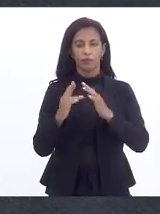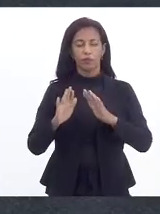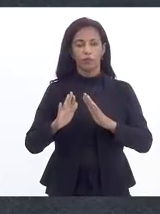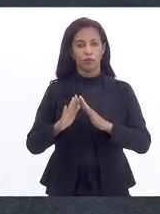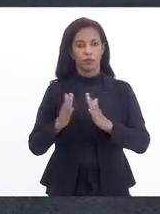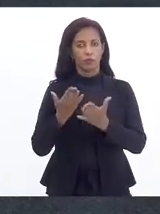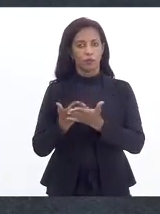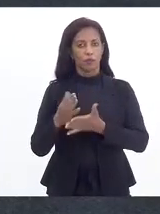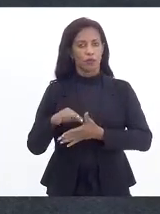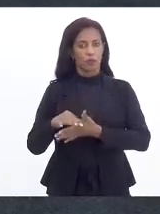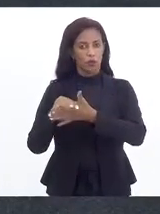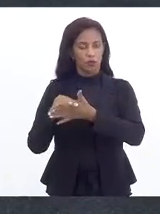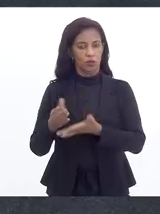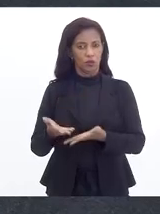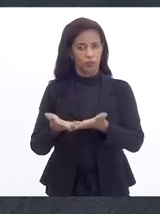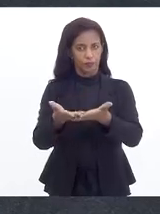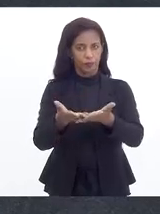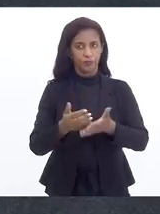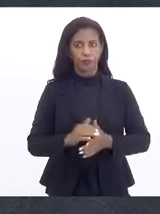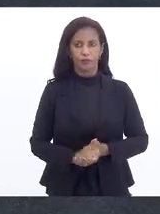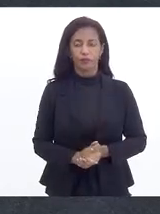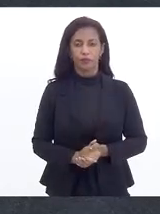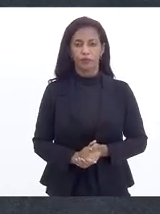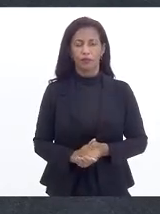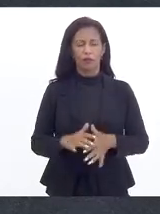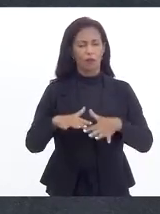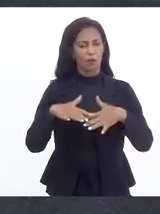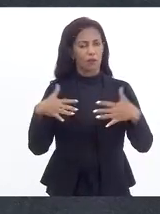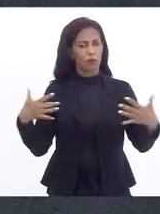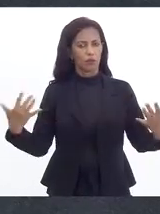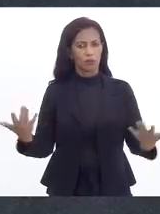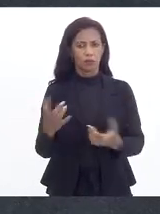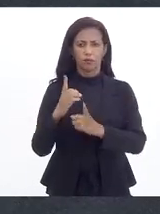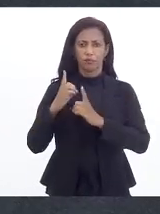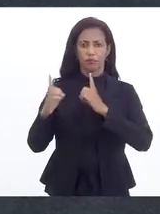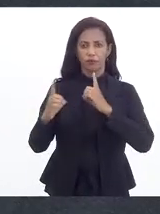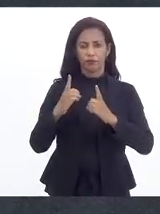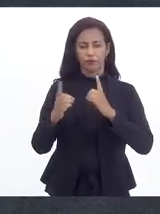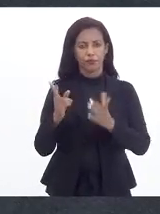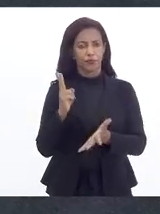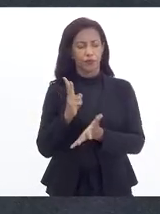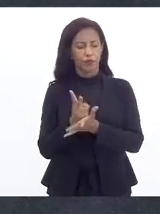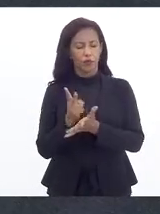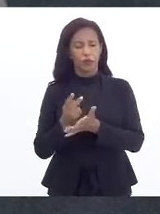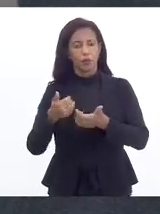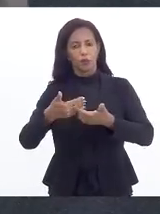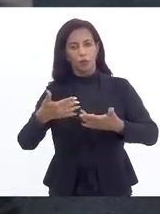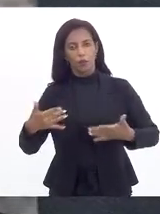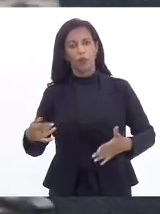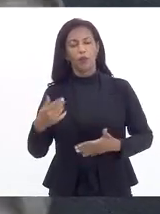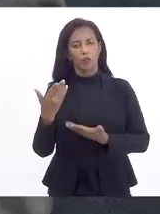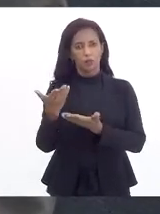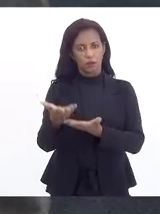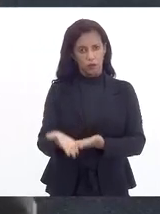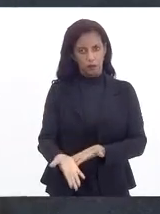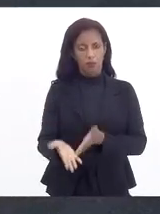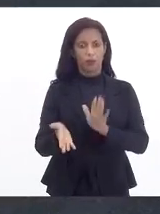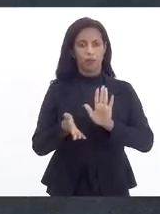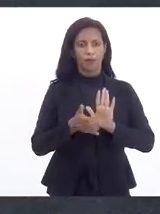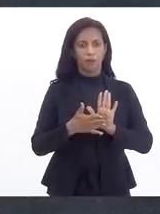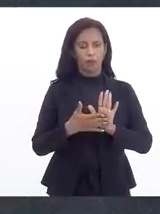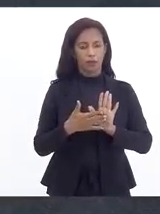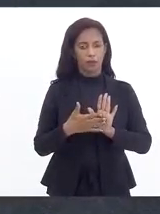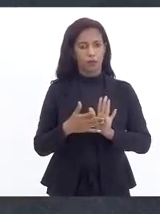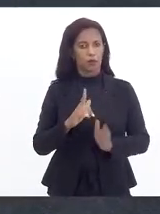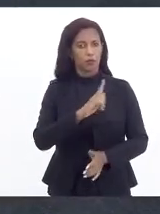Líder, comandada por Vossa Excelência, com amplo espaço de debate, que foi sempre uma característica do seu mandato e da